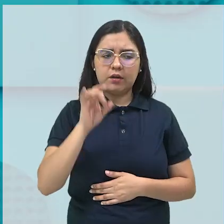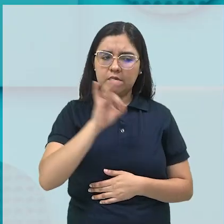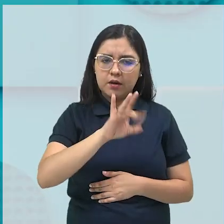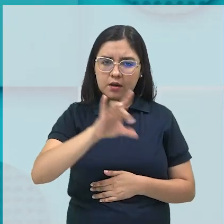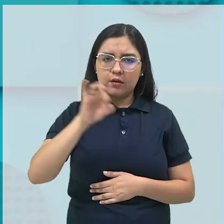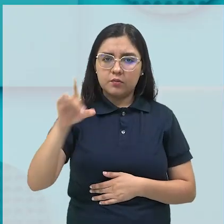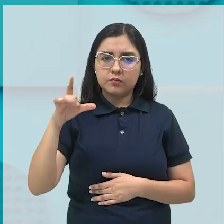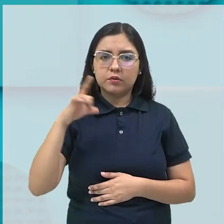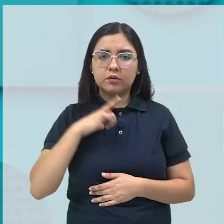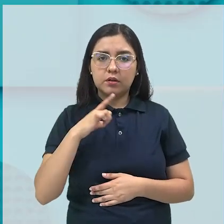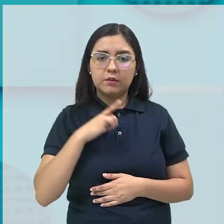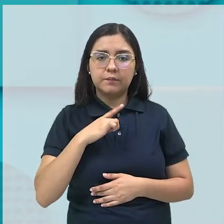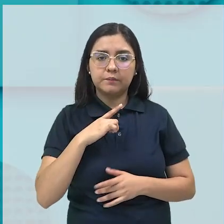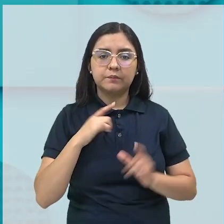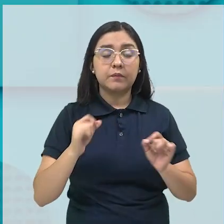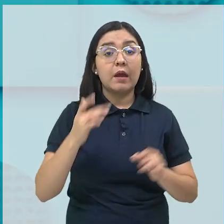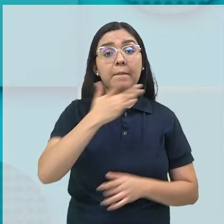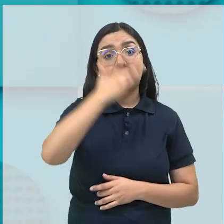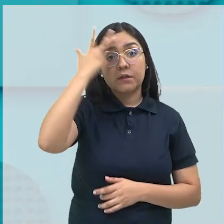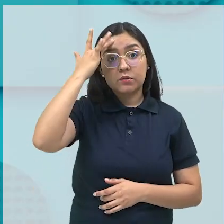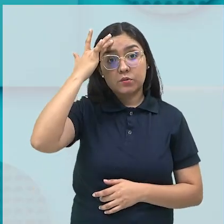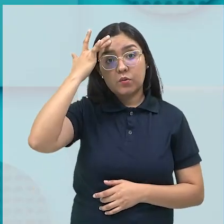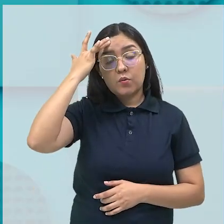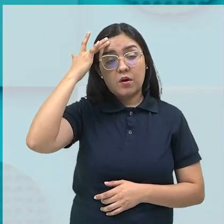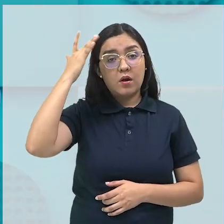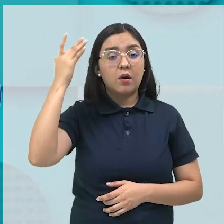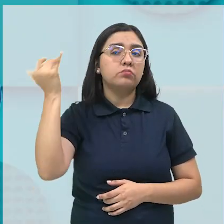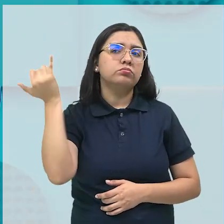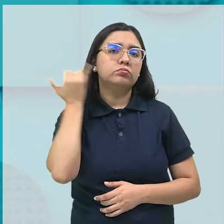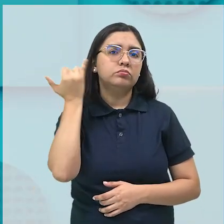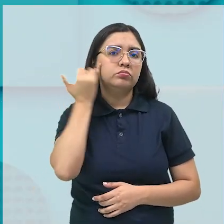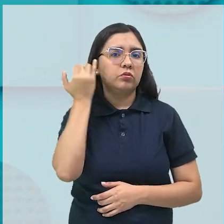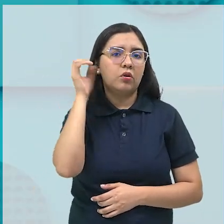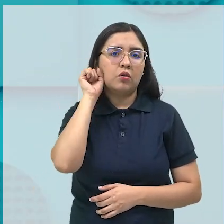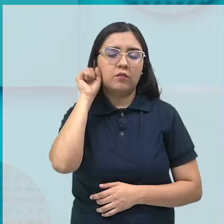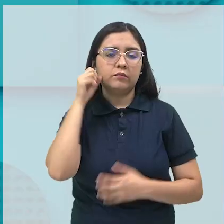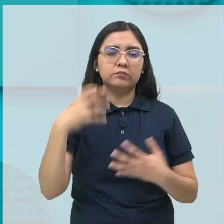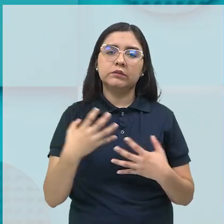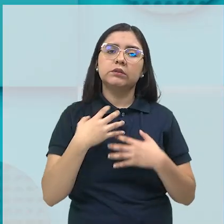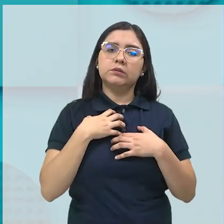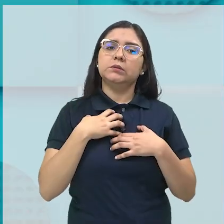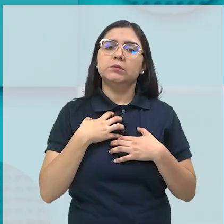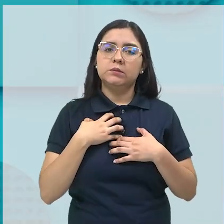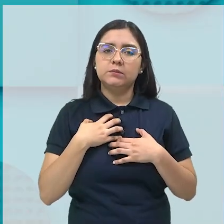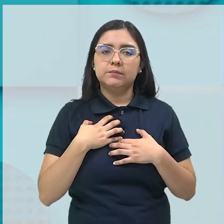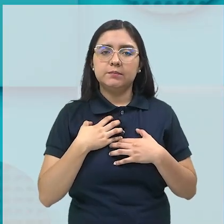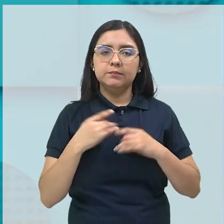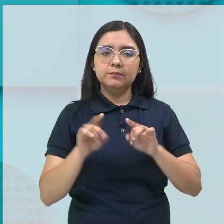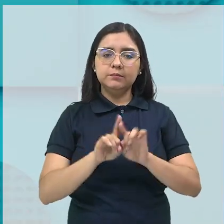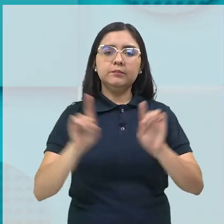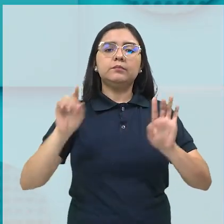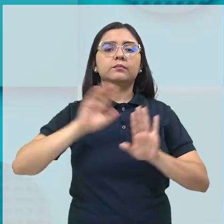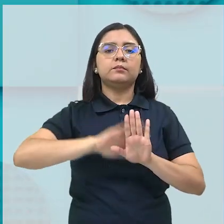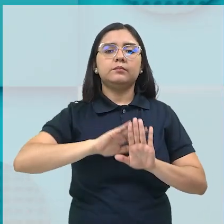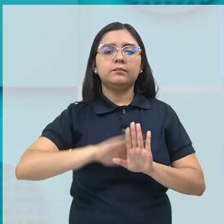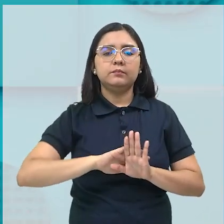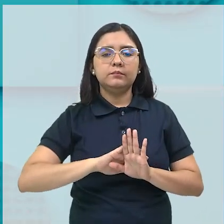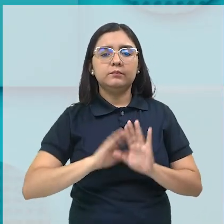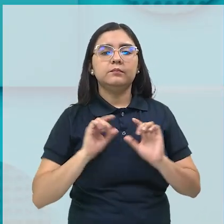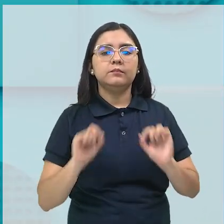você ouve e começa a se sentir tocado. Mas, por trás, ela